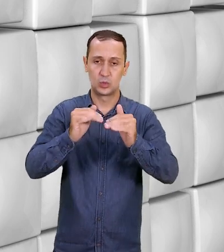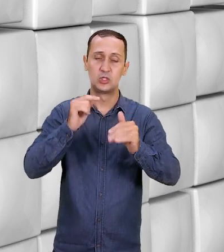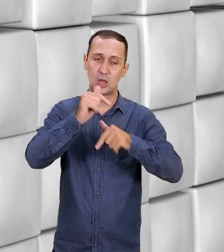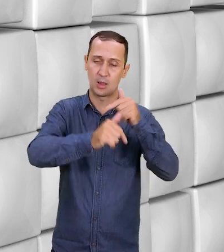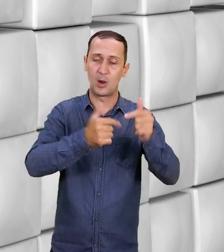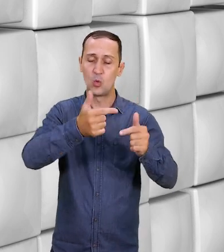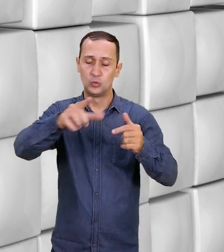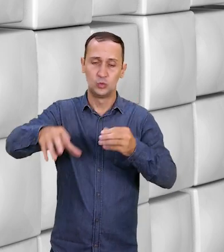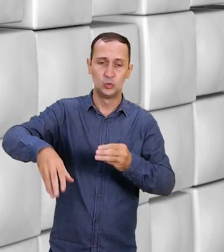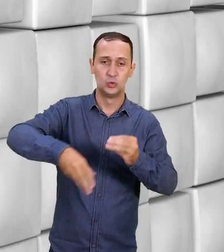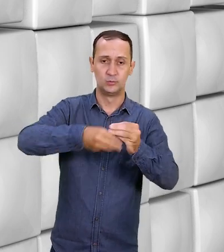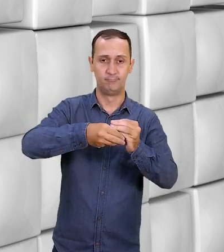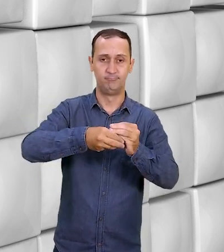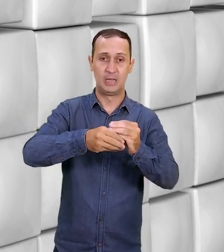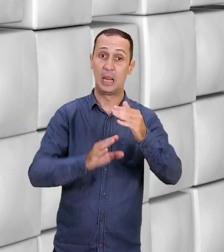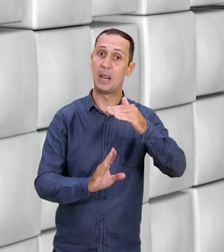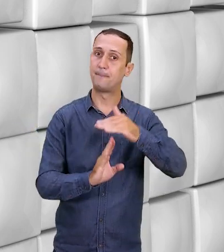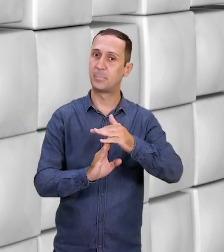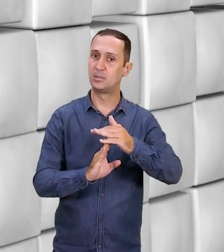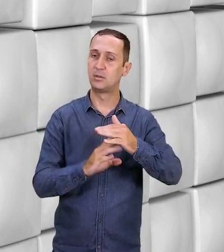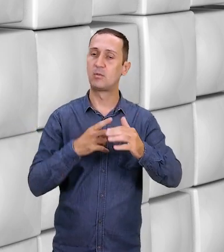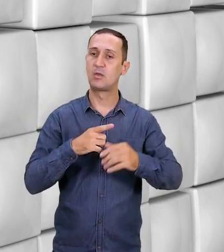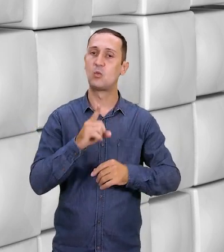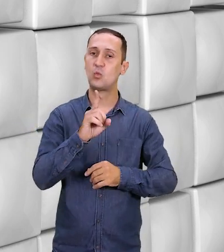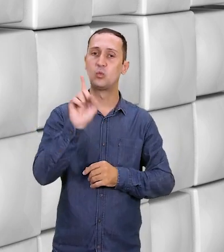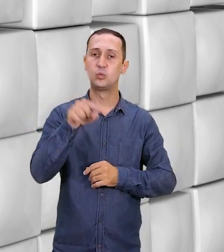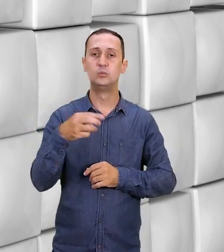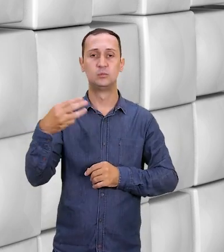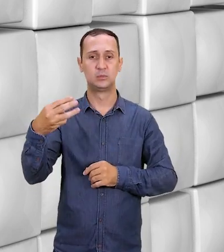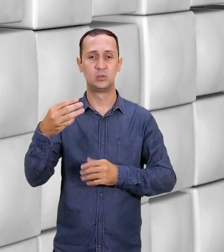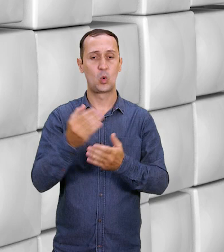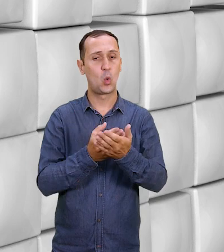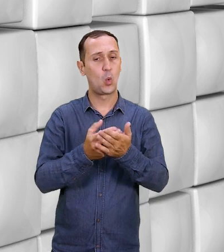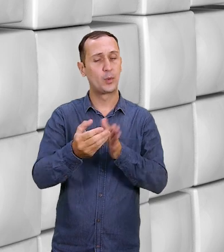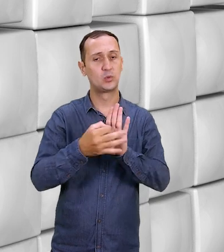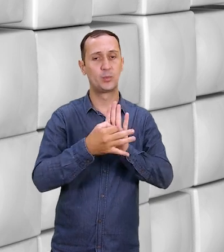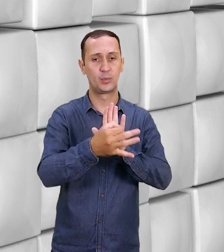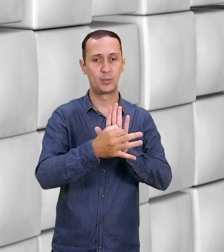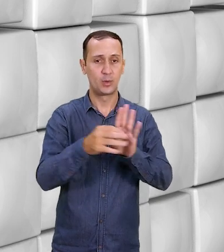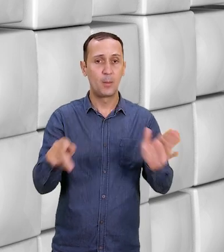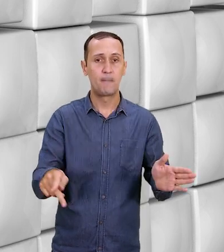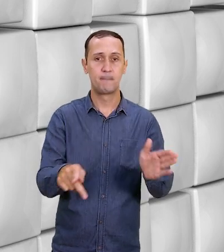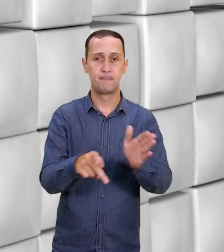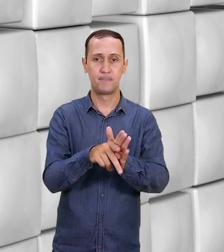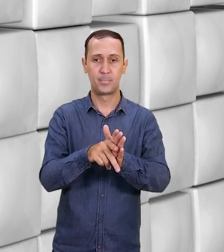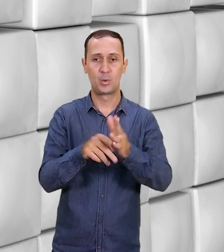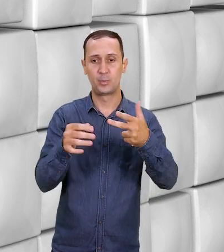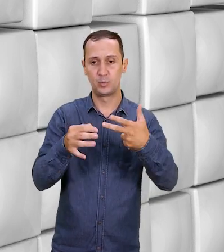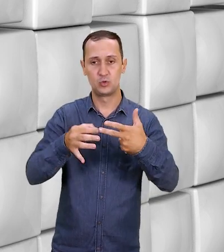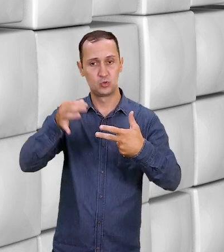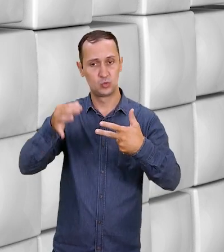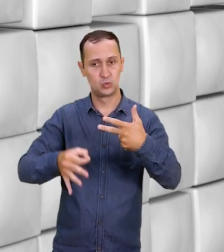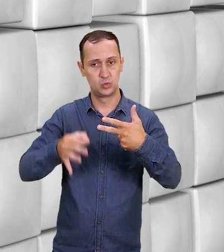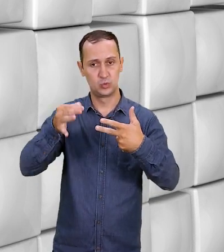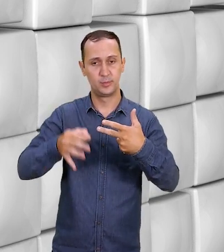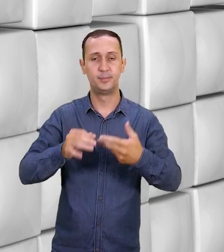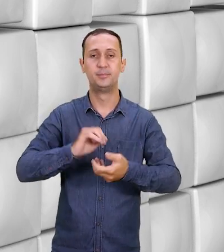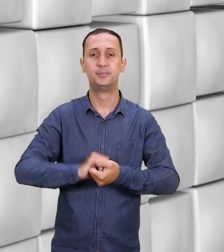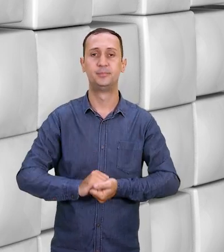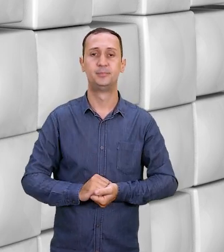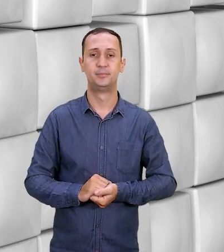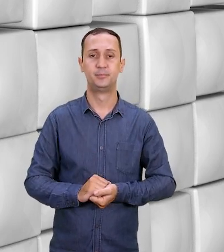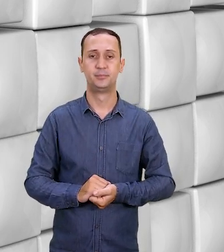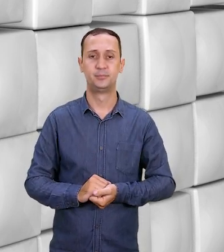magistrados com acúmulo de serviço. A proposta do 1/3 foi feita inicialmente pelo próprio